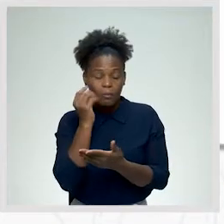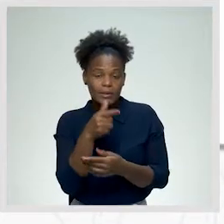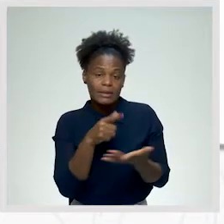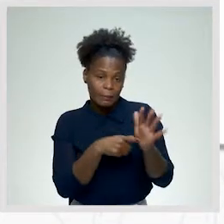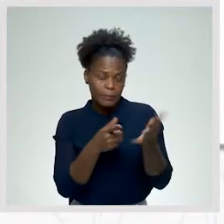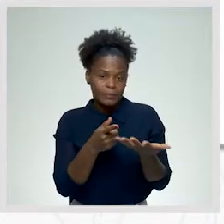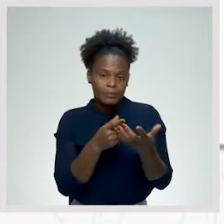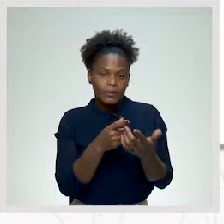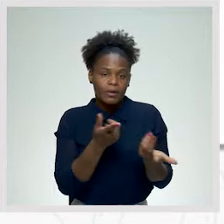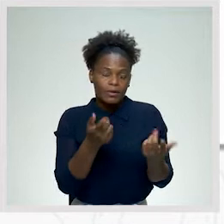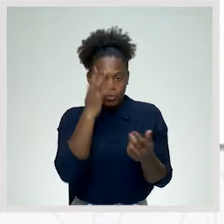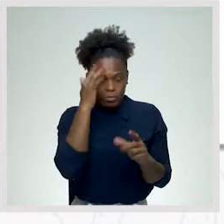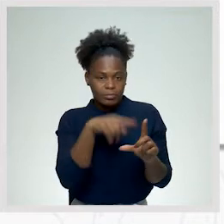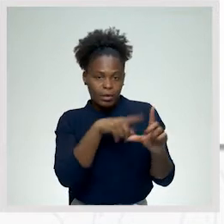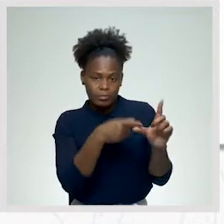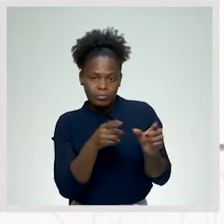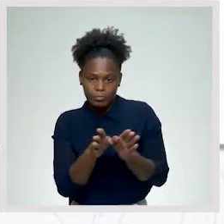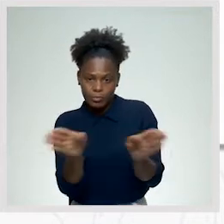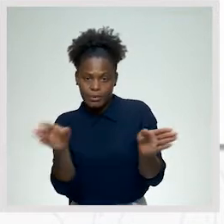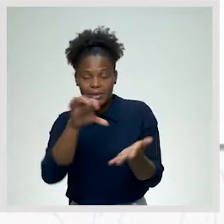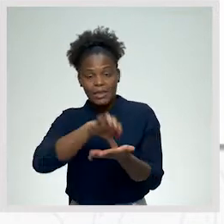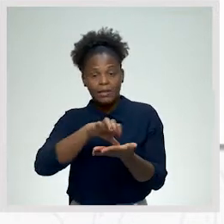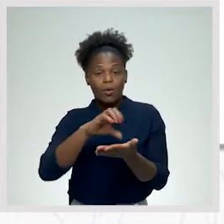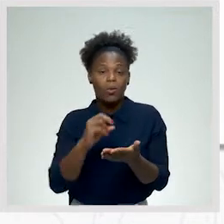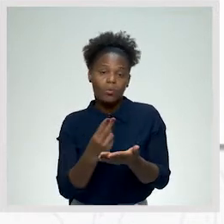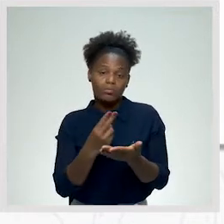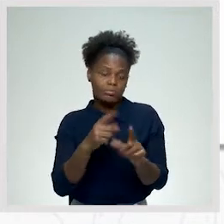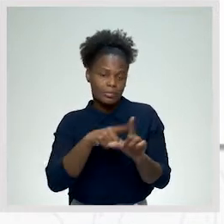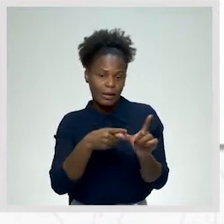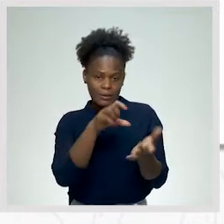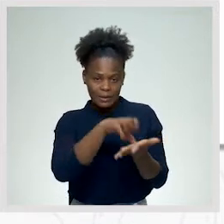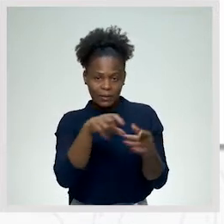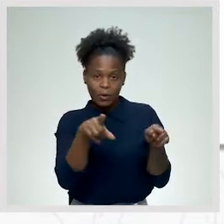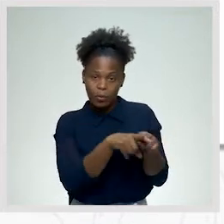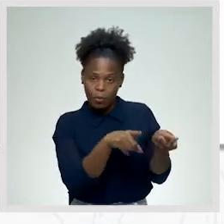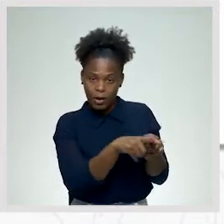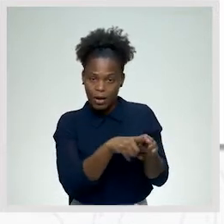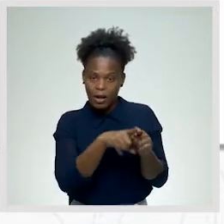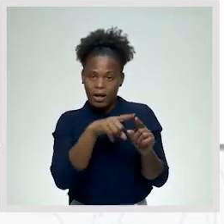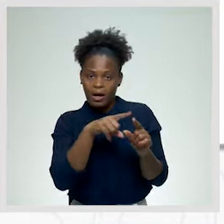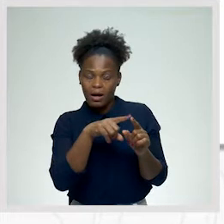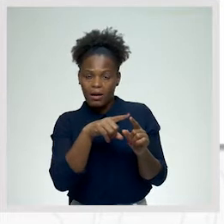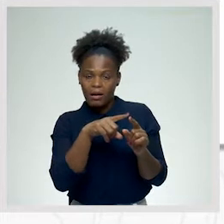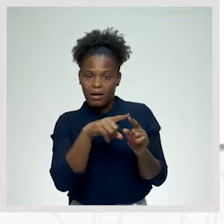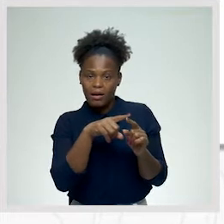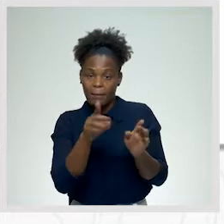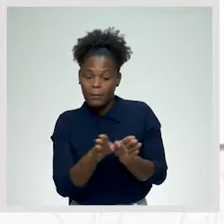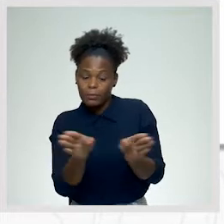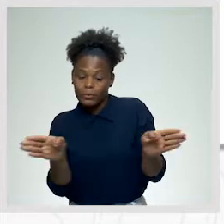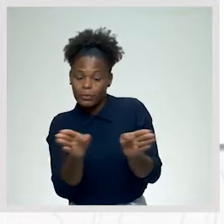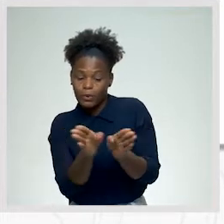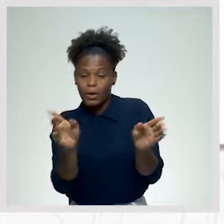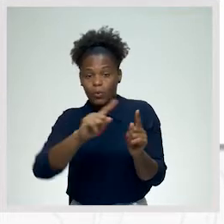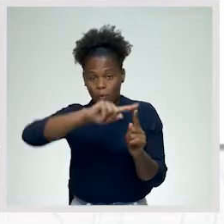amplitude do ângulo central ou do ângulo ao centro é igual a amplitude do arco